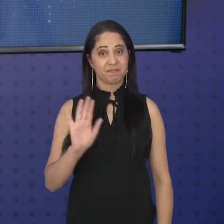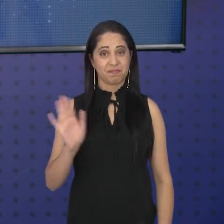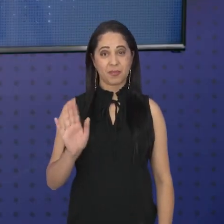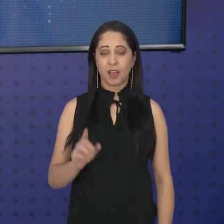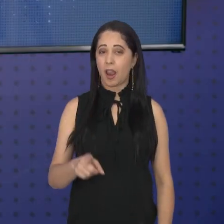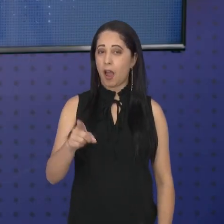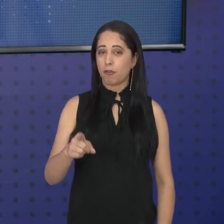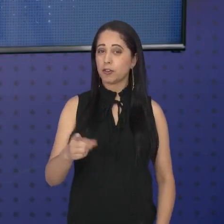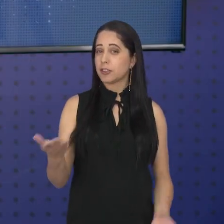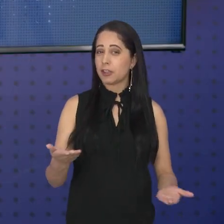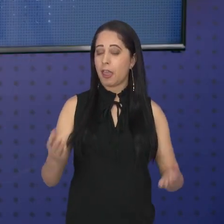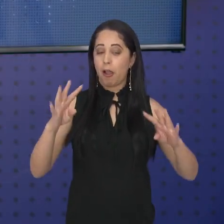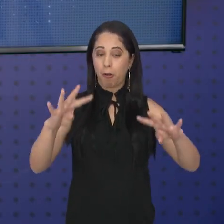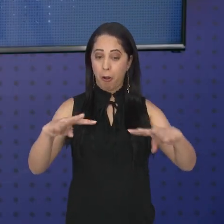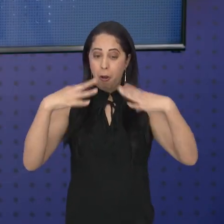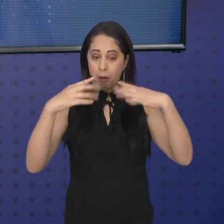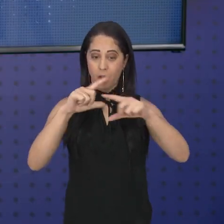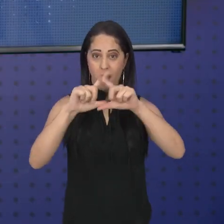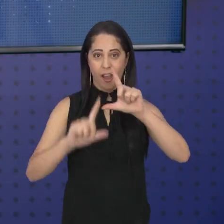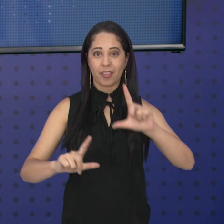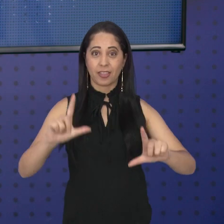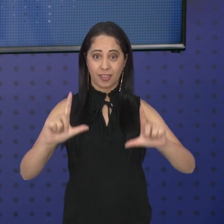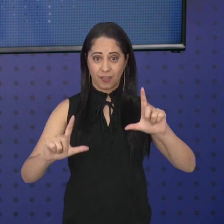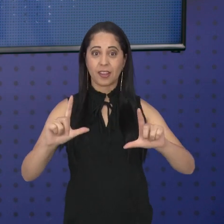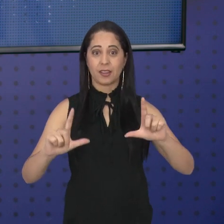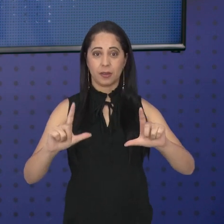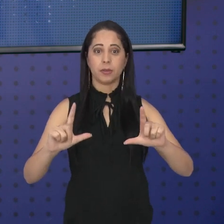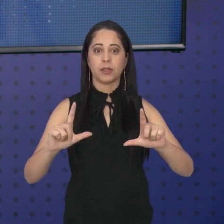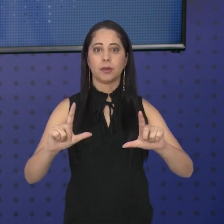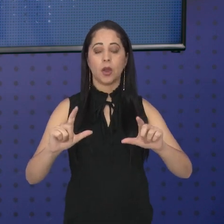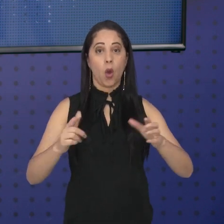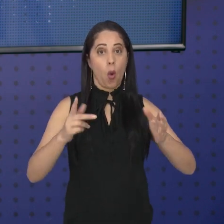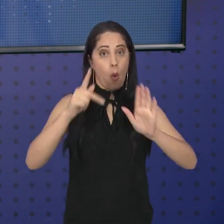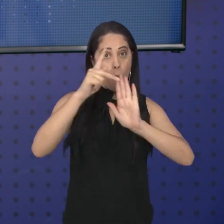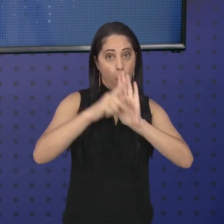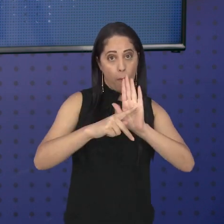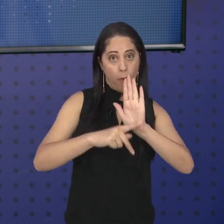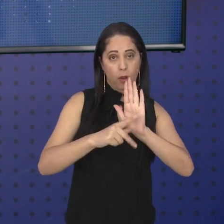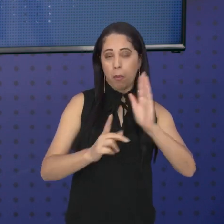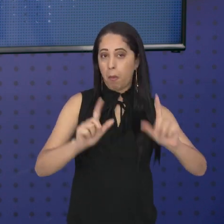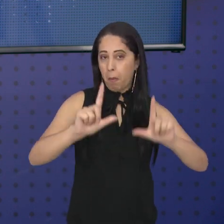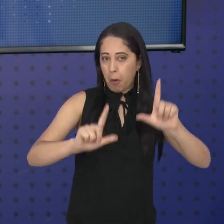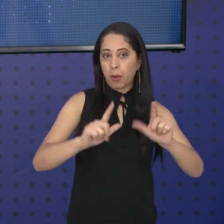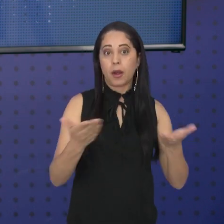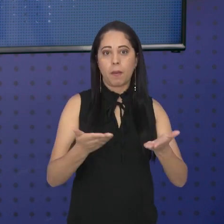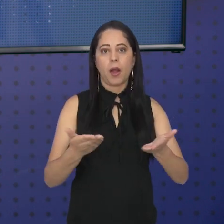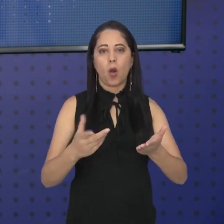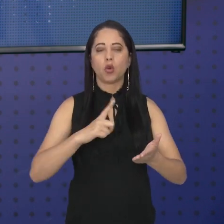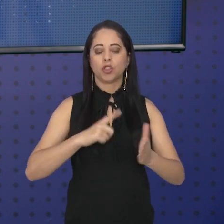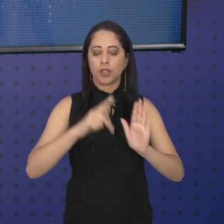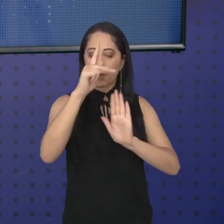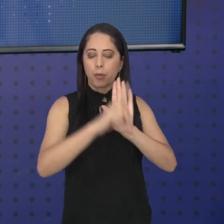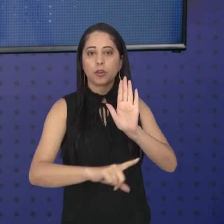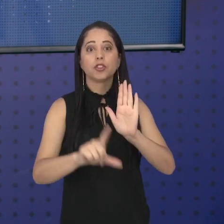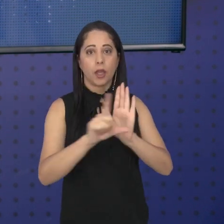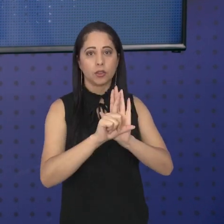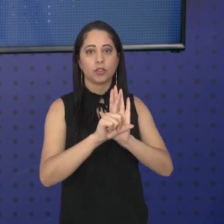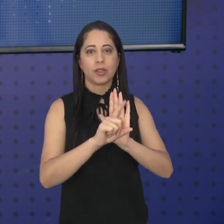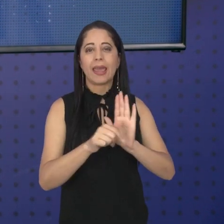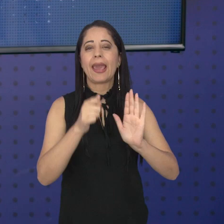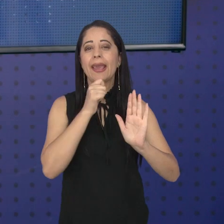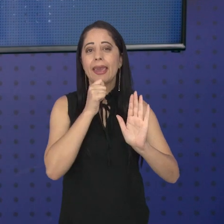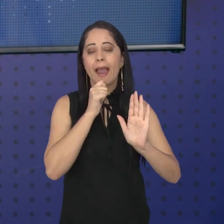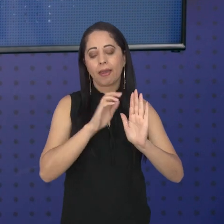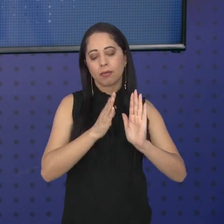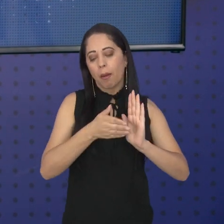Olá para você que acompanha agora a TV Câmara São José dos Campos. No Tramitando de hoje, vamos conferir alguns projetos de lei nos quais